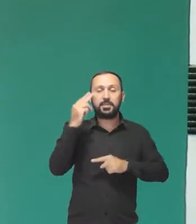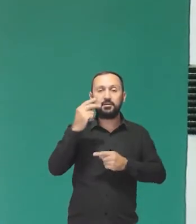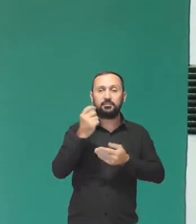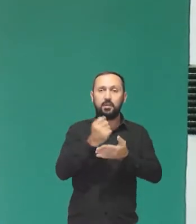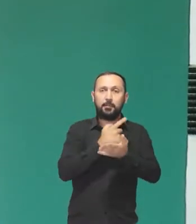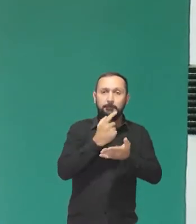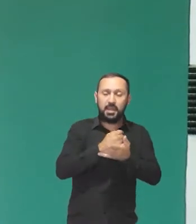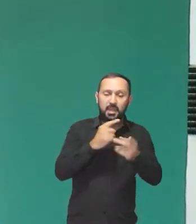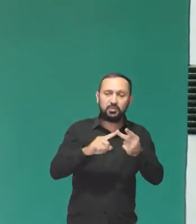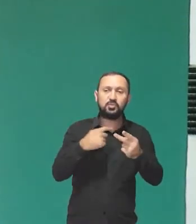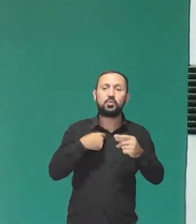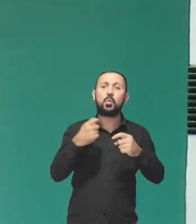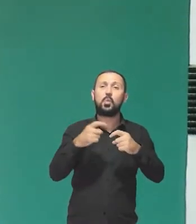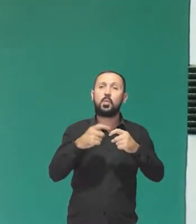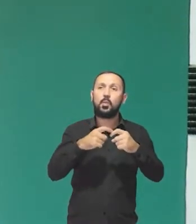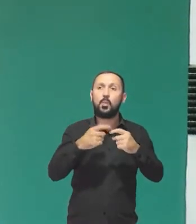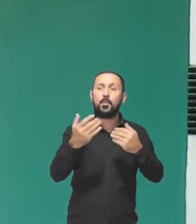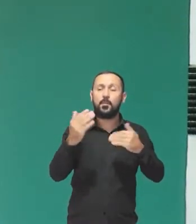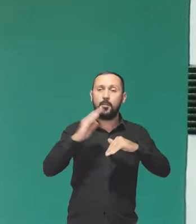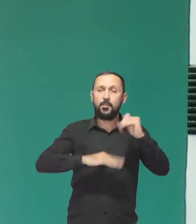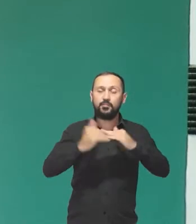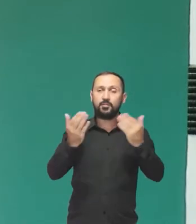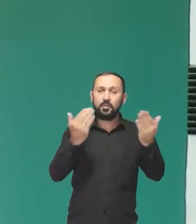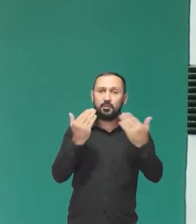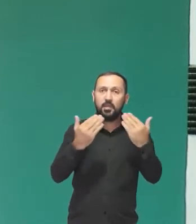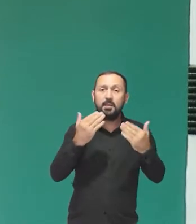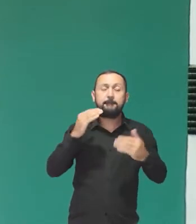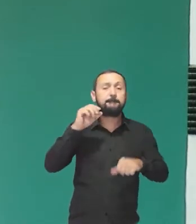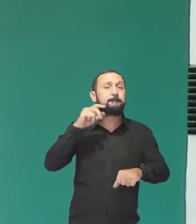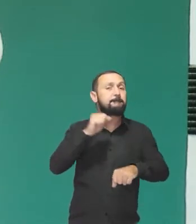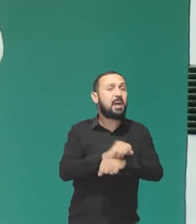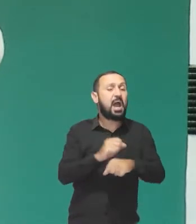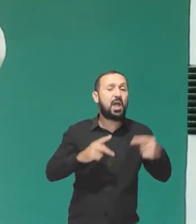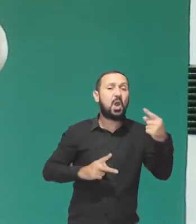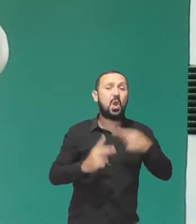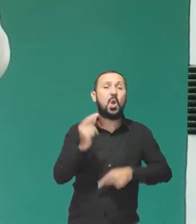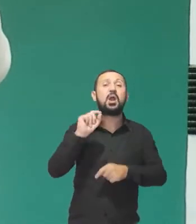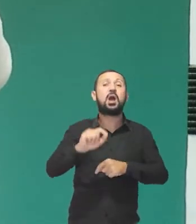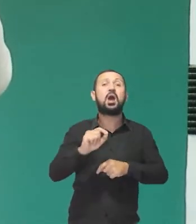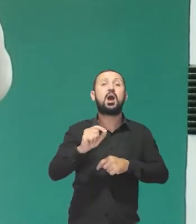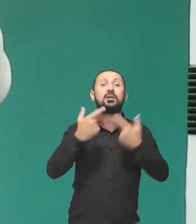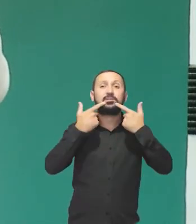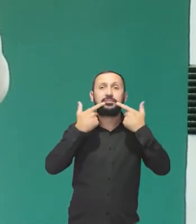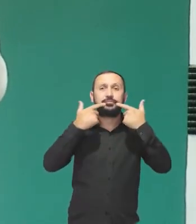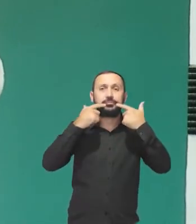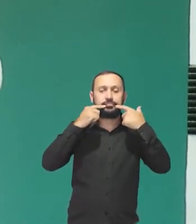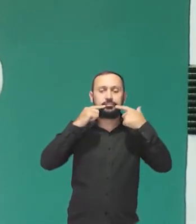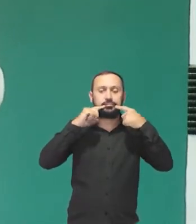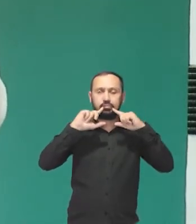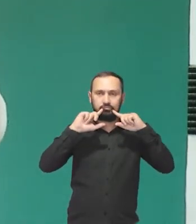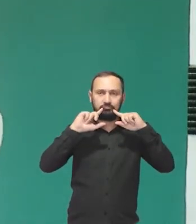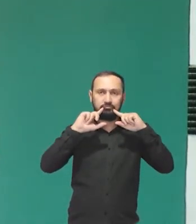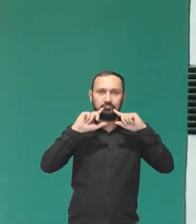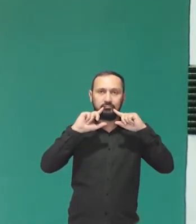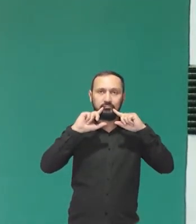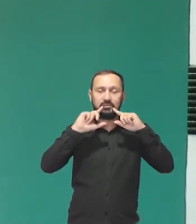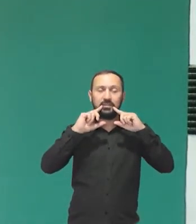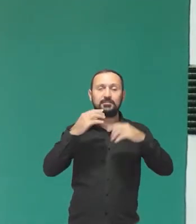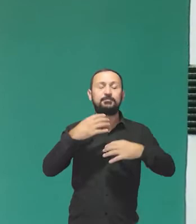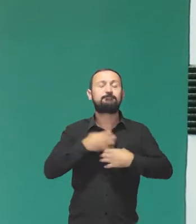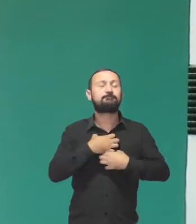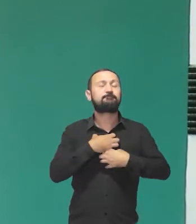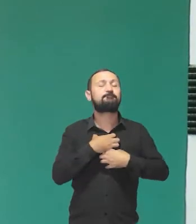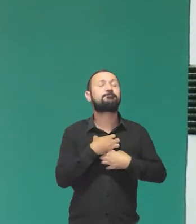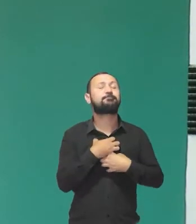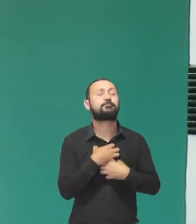a medicação com o psiquiatra e com o psicólogo, que é a terapia. Ele interrompe, o que acontece? O humor rebaixa. O humor rebaixa, vem a